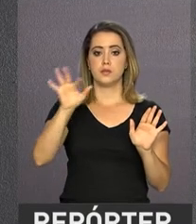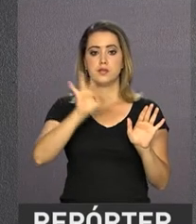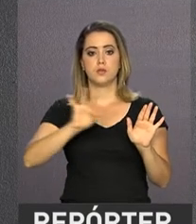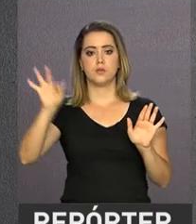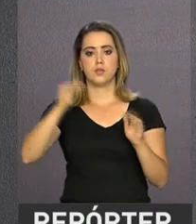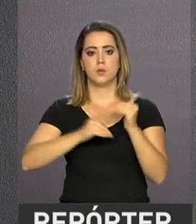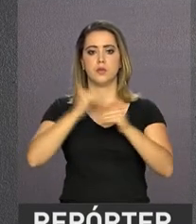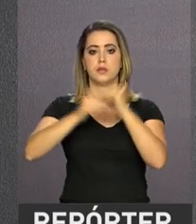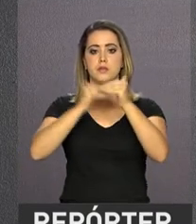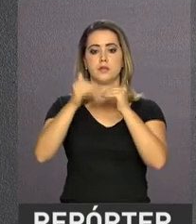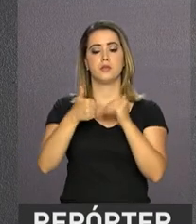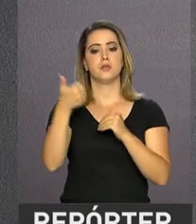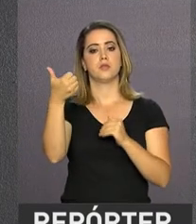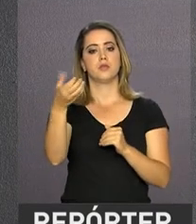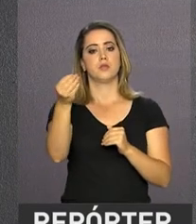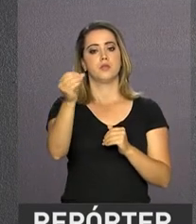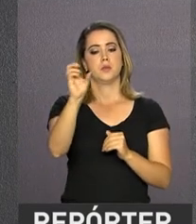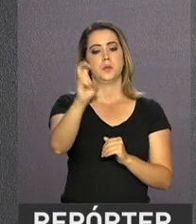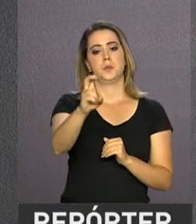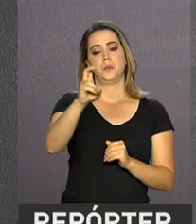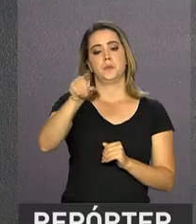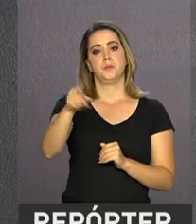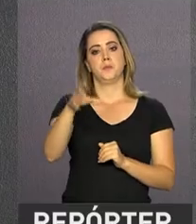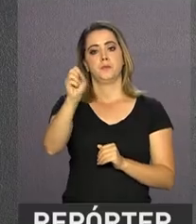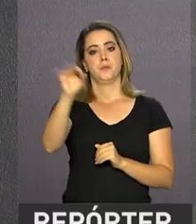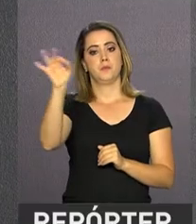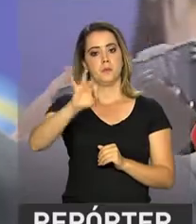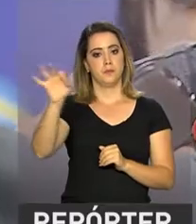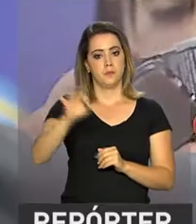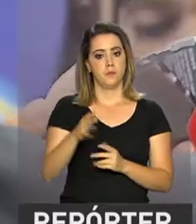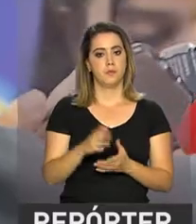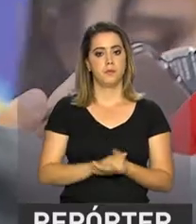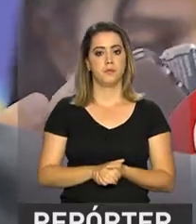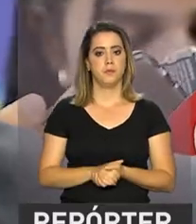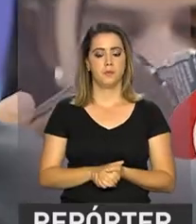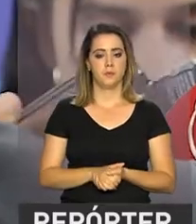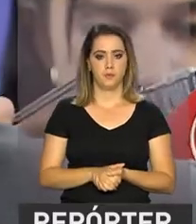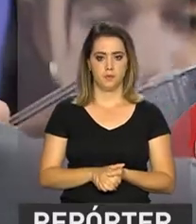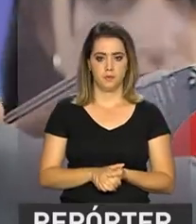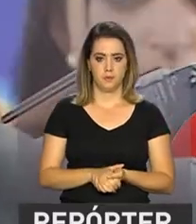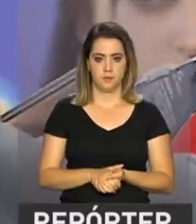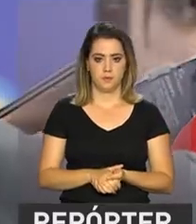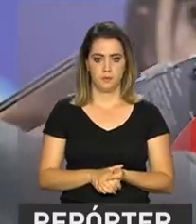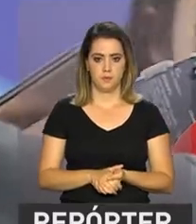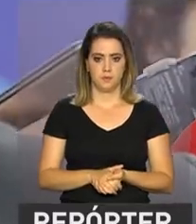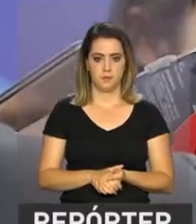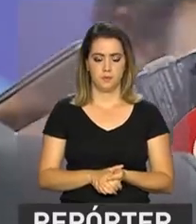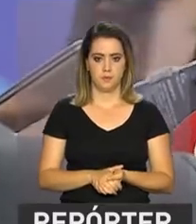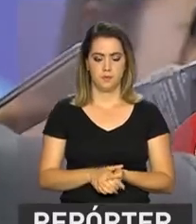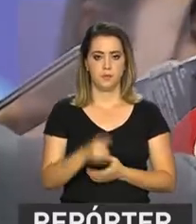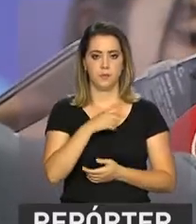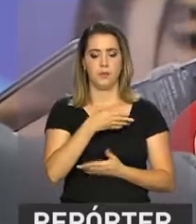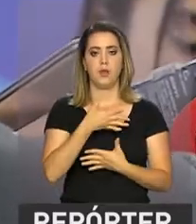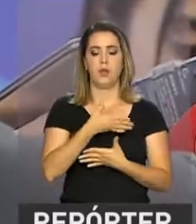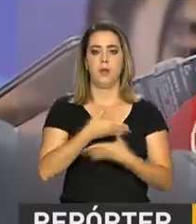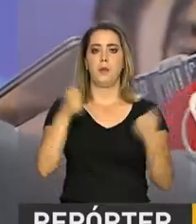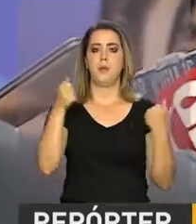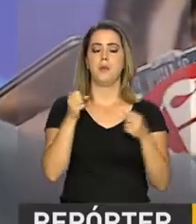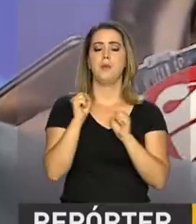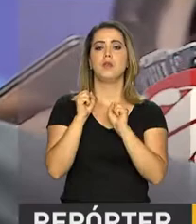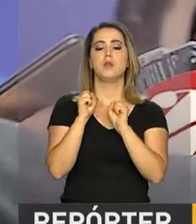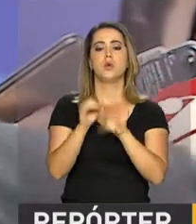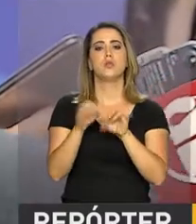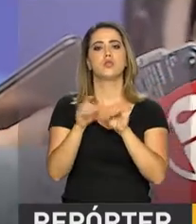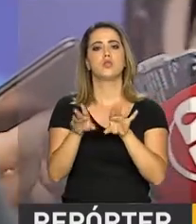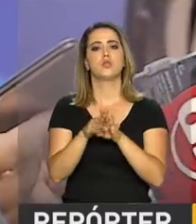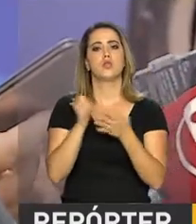cresceu na última década, um aumento de 105,8%. Eu acho que a melhora da infraestrutura, as condições de oferta de